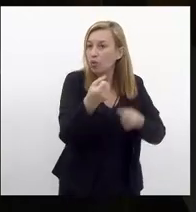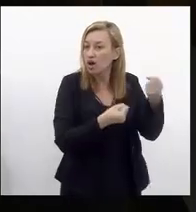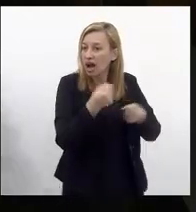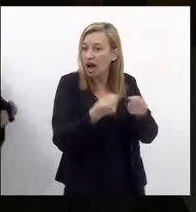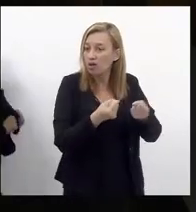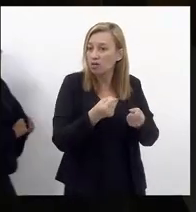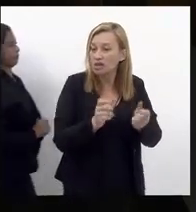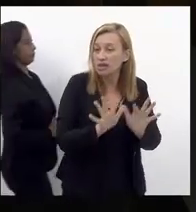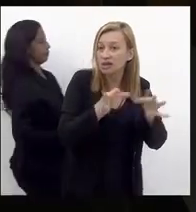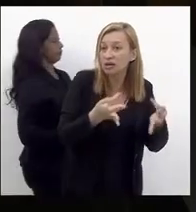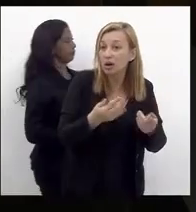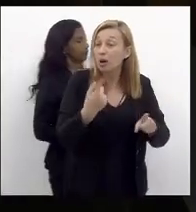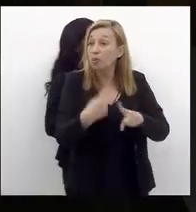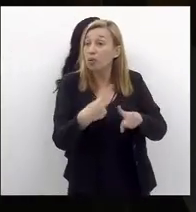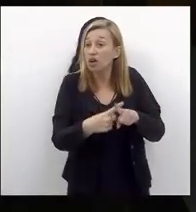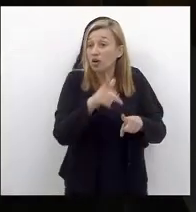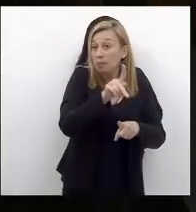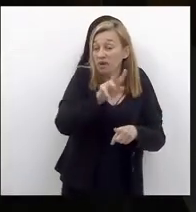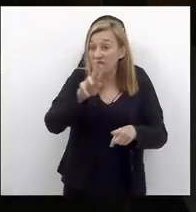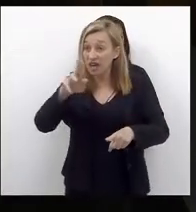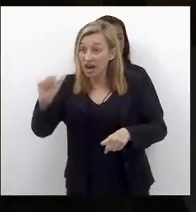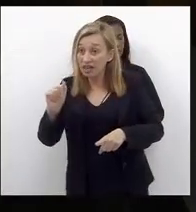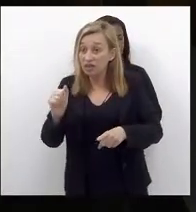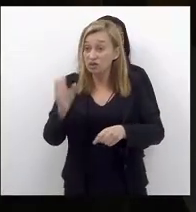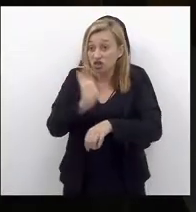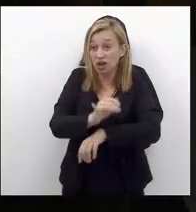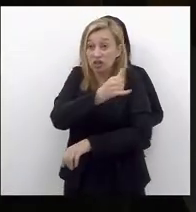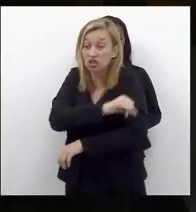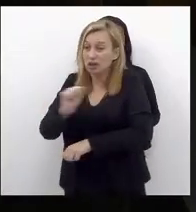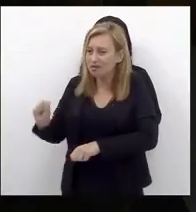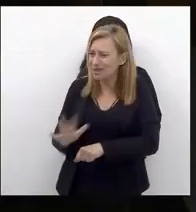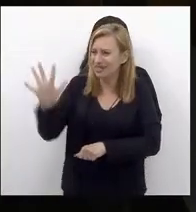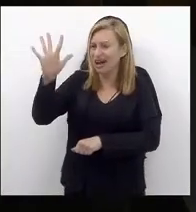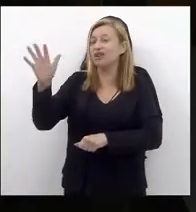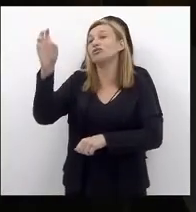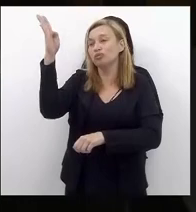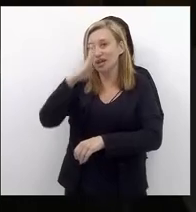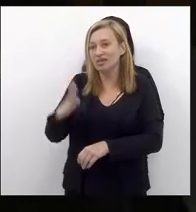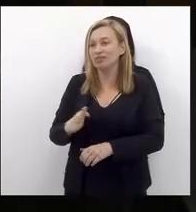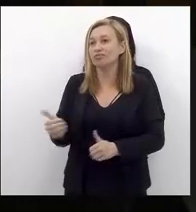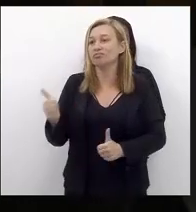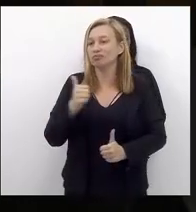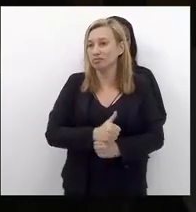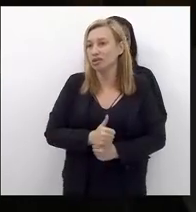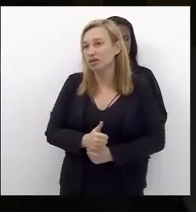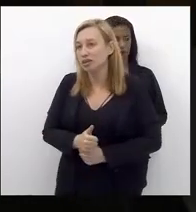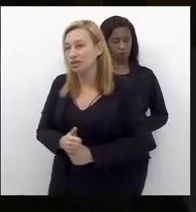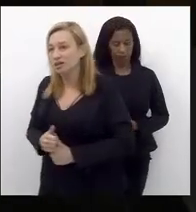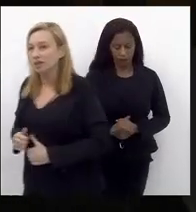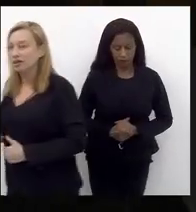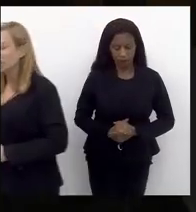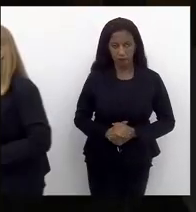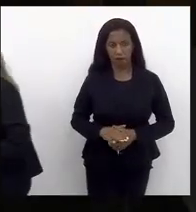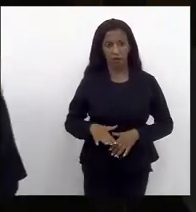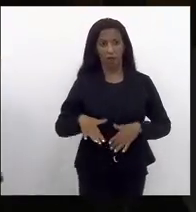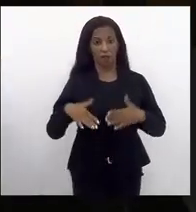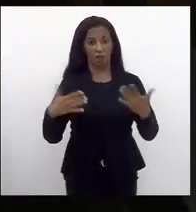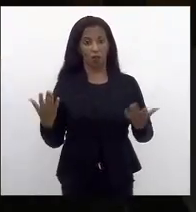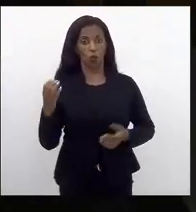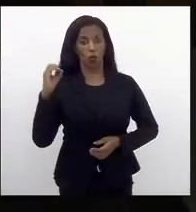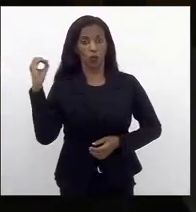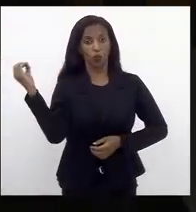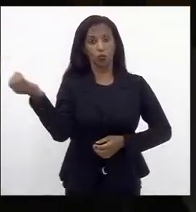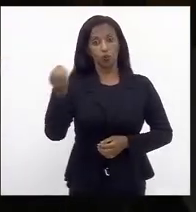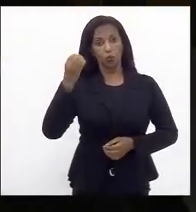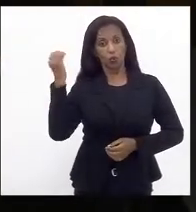decente porque o IPVA do Estado do Rio de Janeiro é um dos mais caros do Brasil enquanto o Rio Grande do Sul